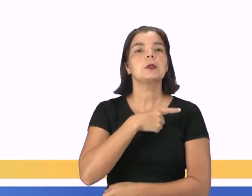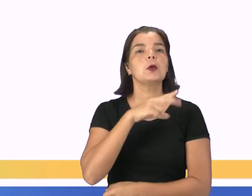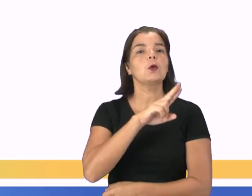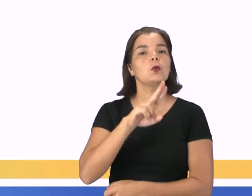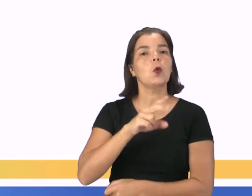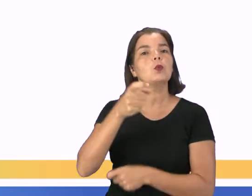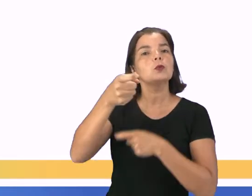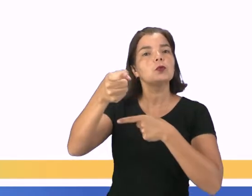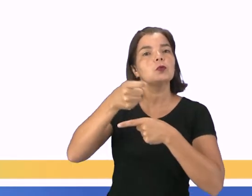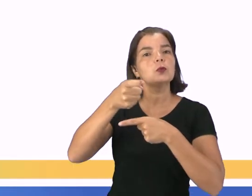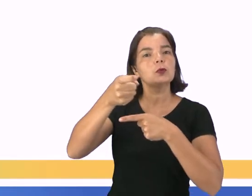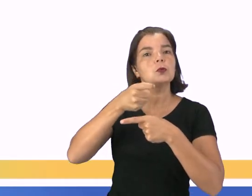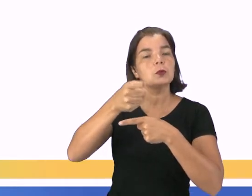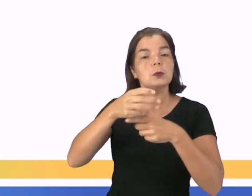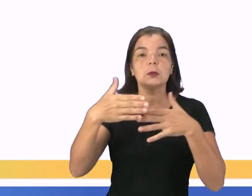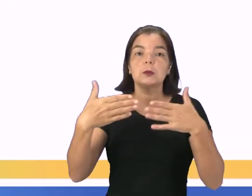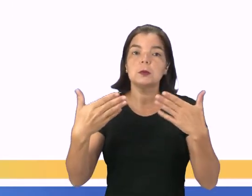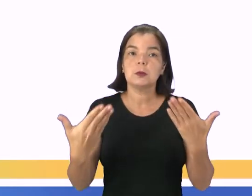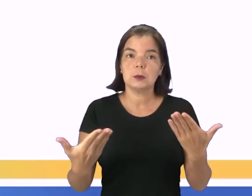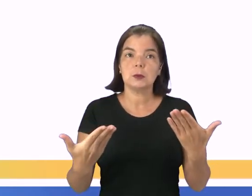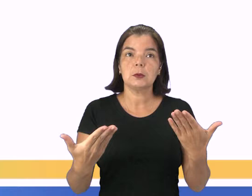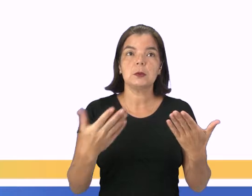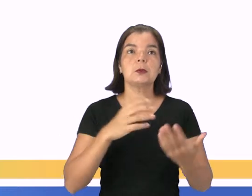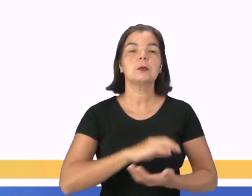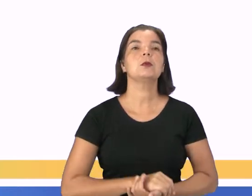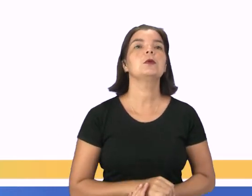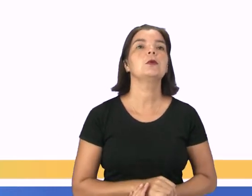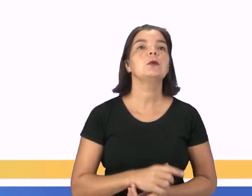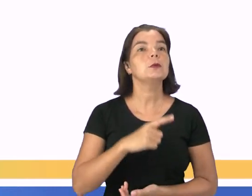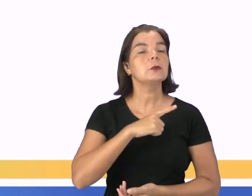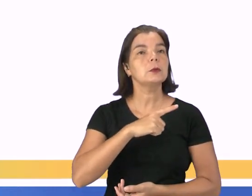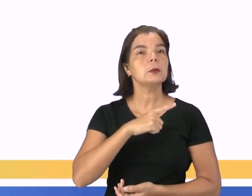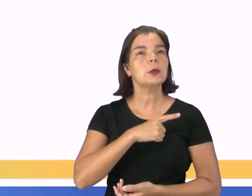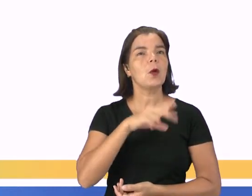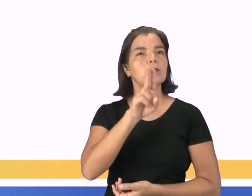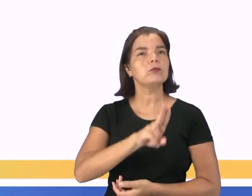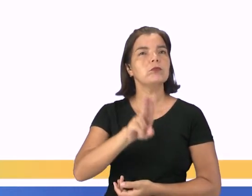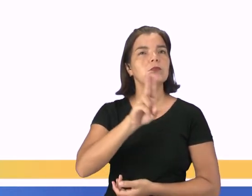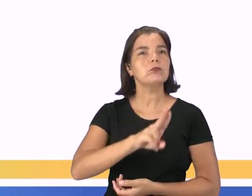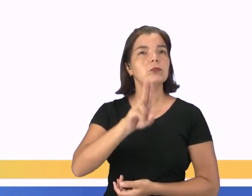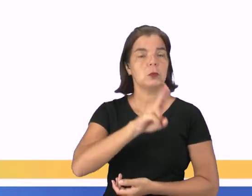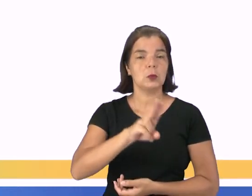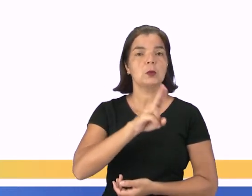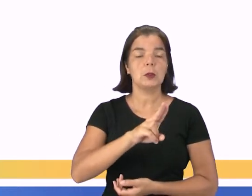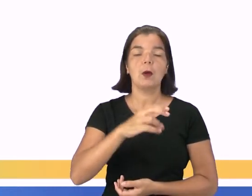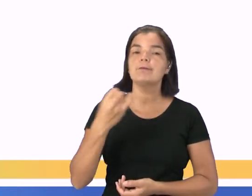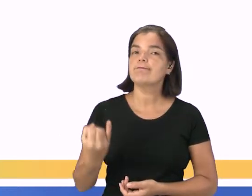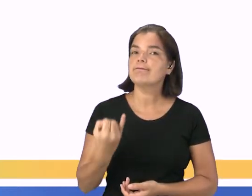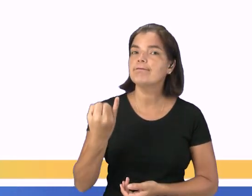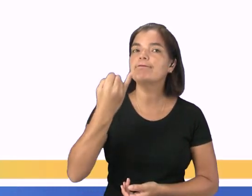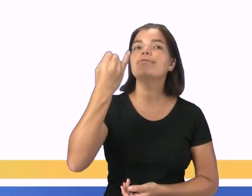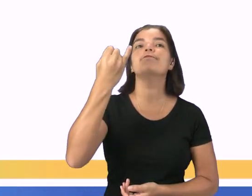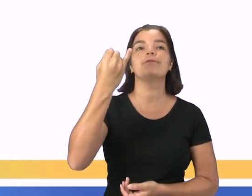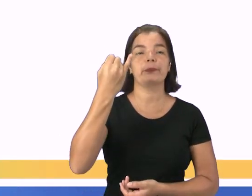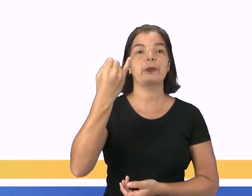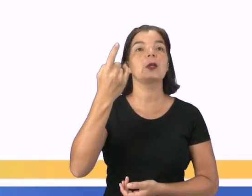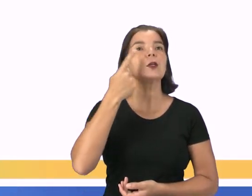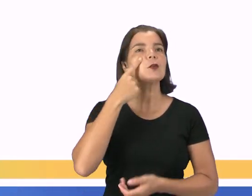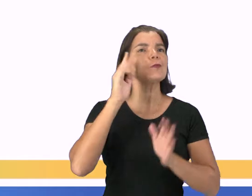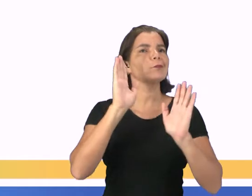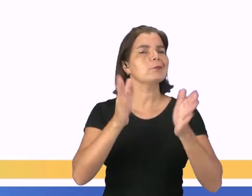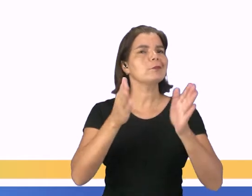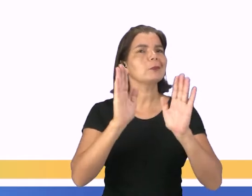x. Então, para isso, nós vamos utilizar a propriedade fundamental das proporções que nós já vimos aqui nas